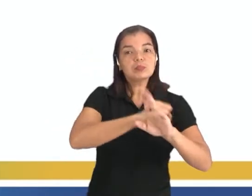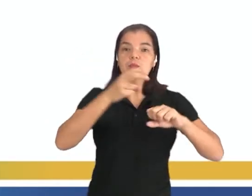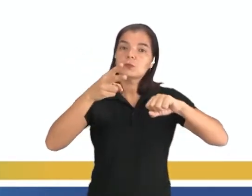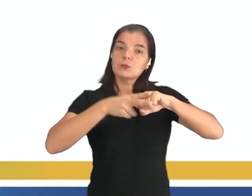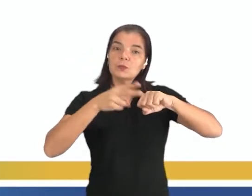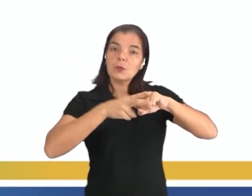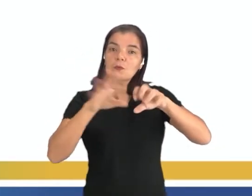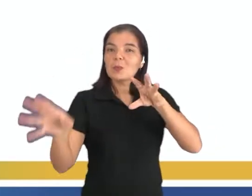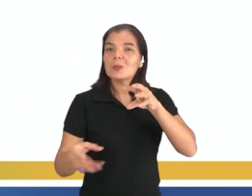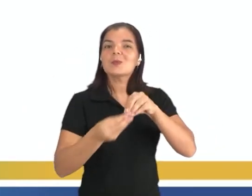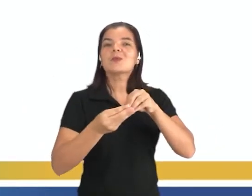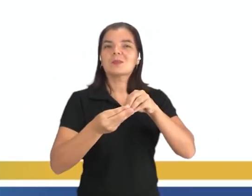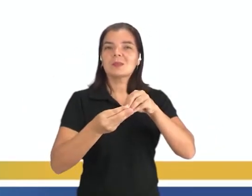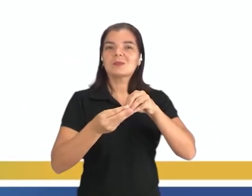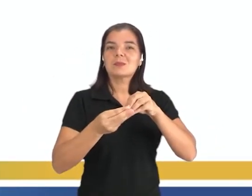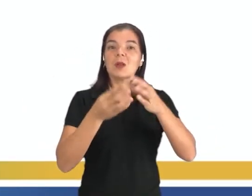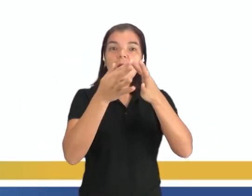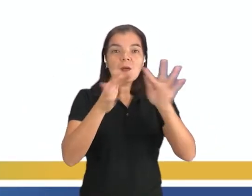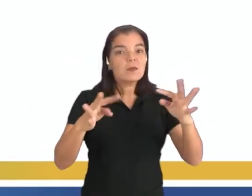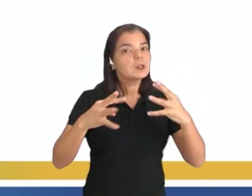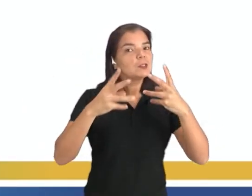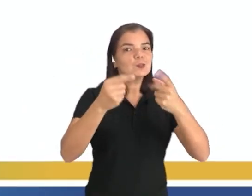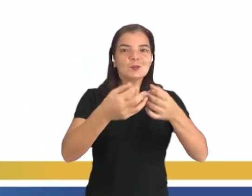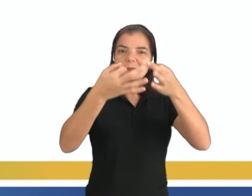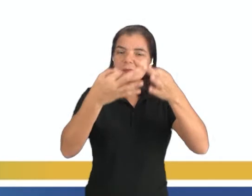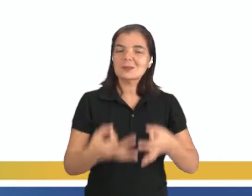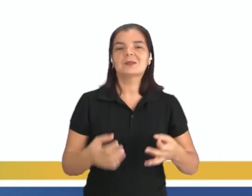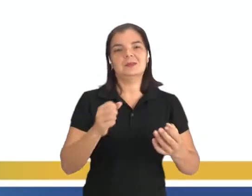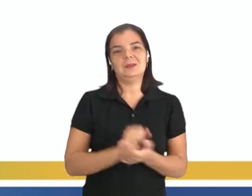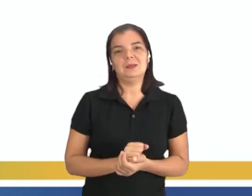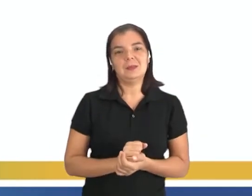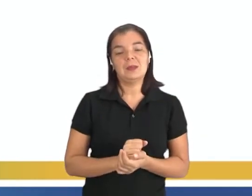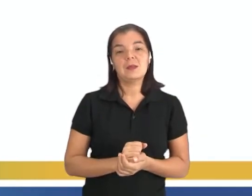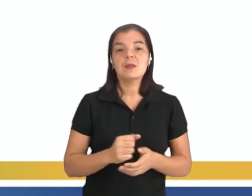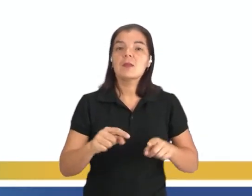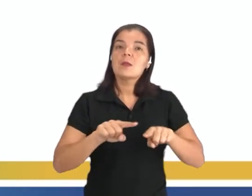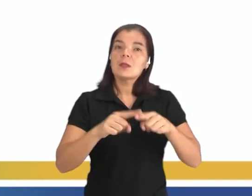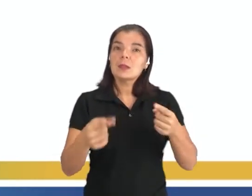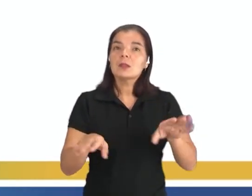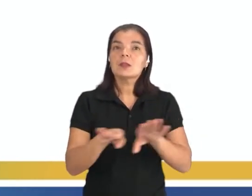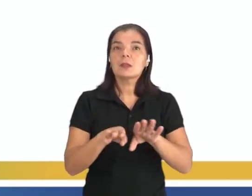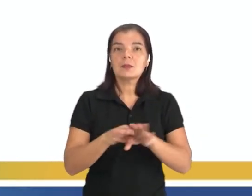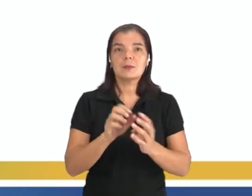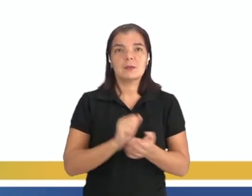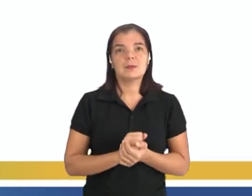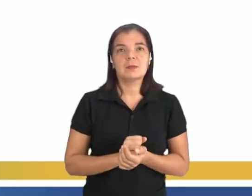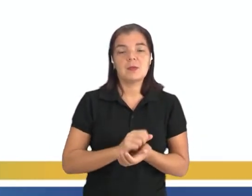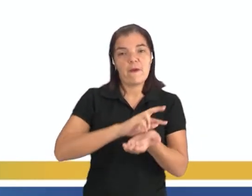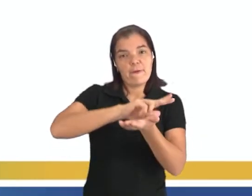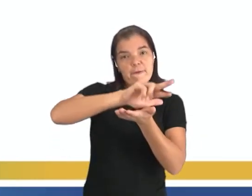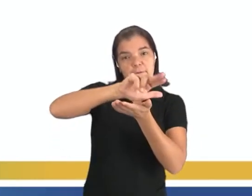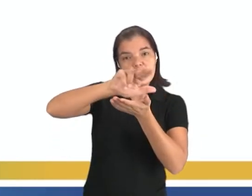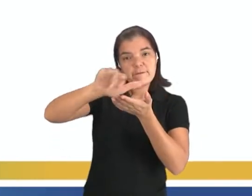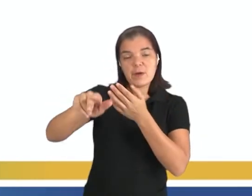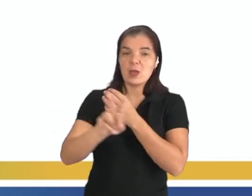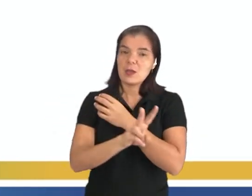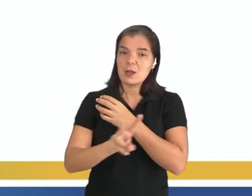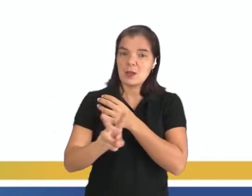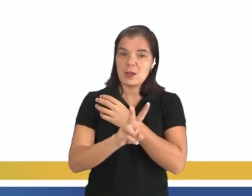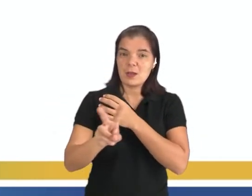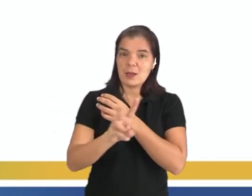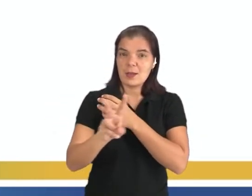verbo, complemento. A frase está toda completinha. À frente tem assim, ó, e várias